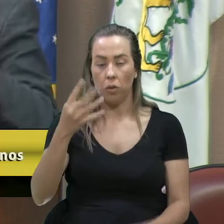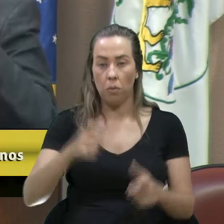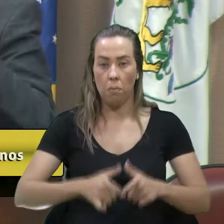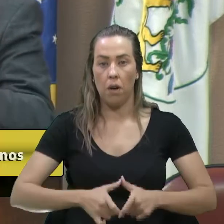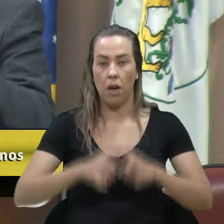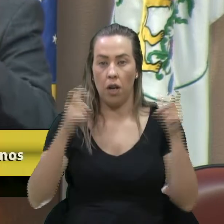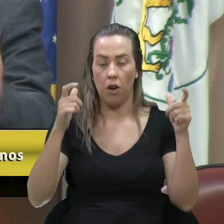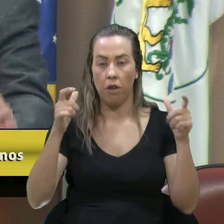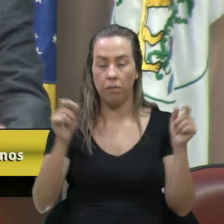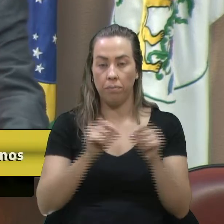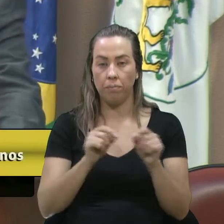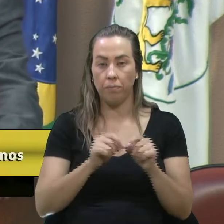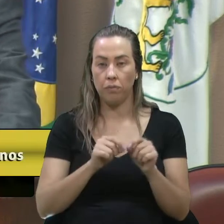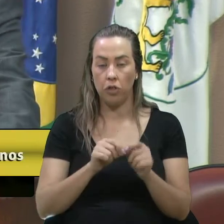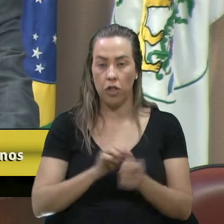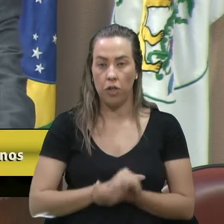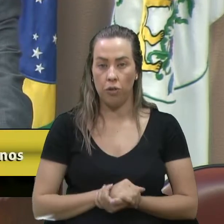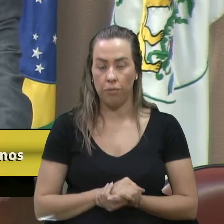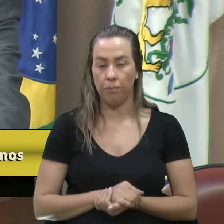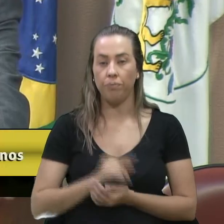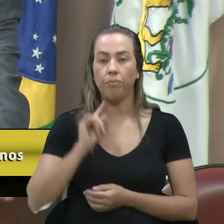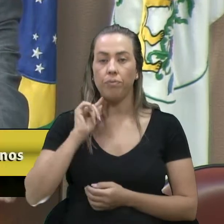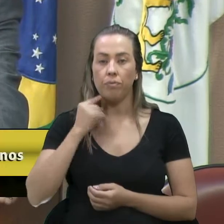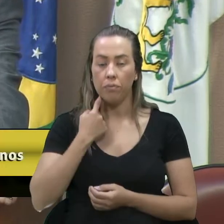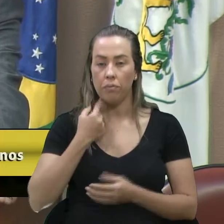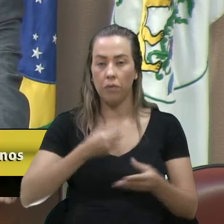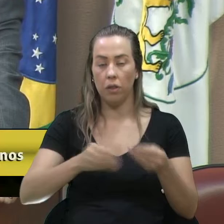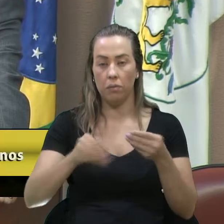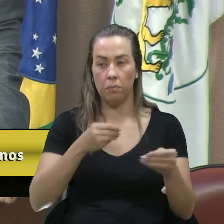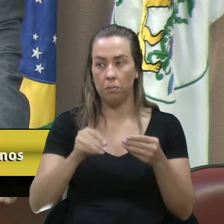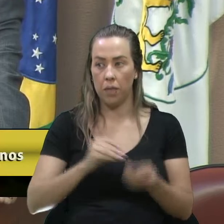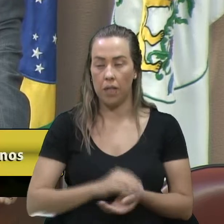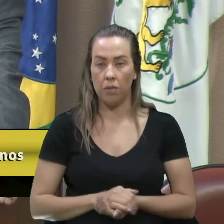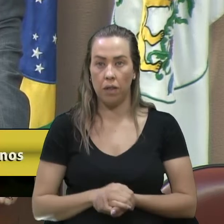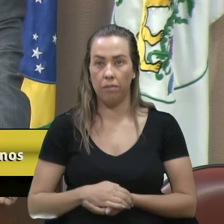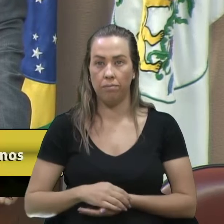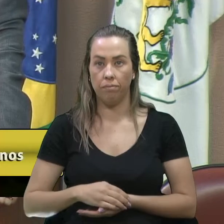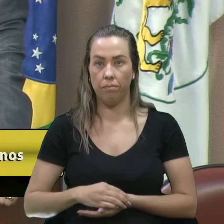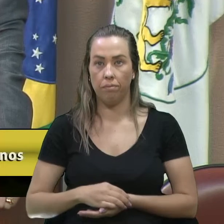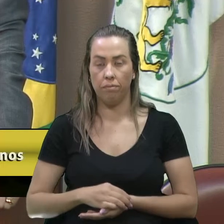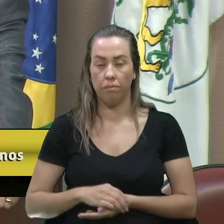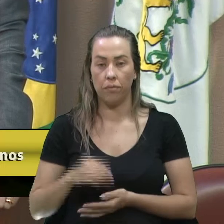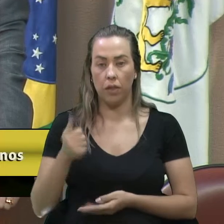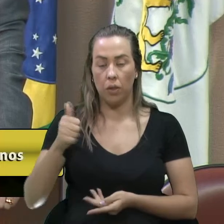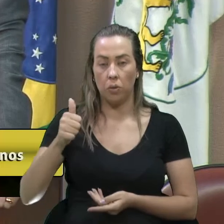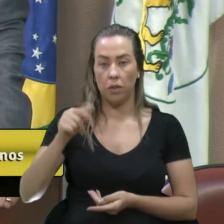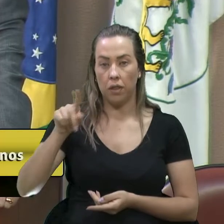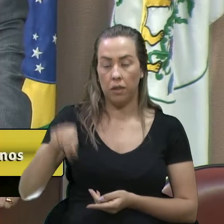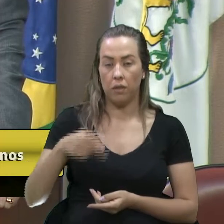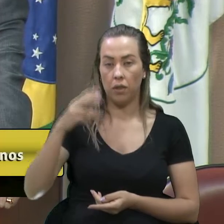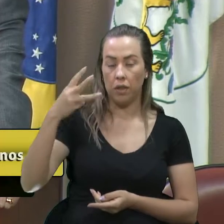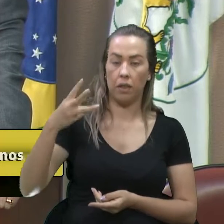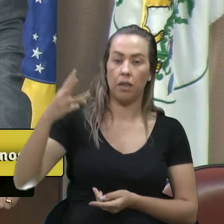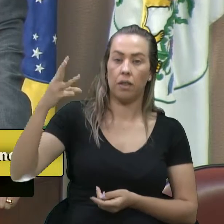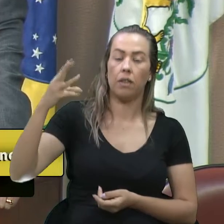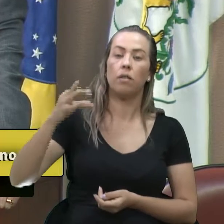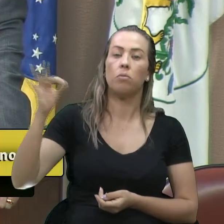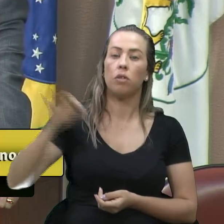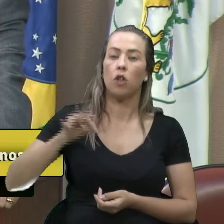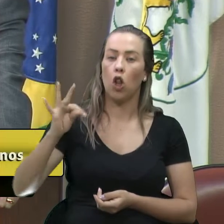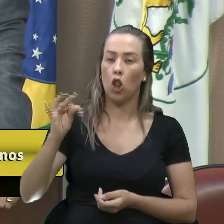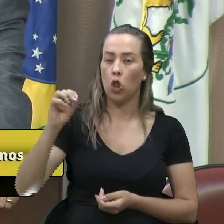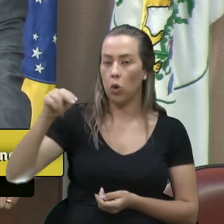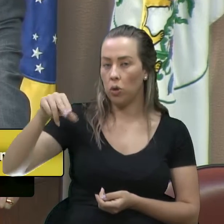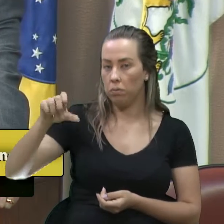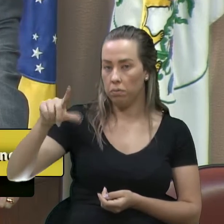maior produtor de lixo plástico. São 11,3 toneladas por